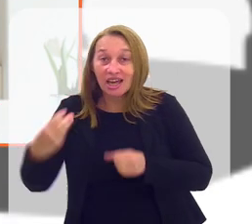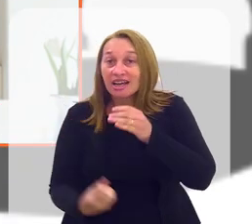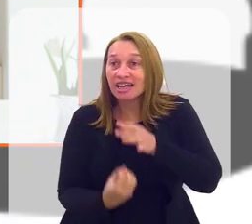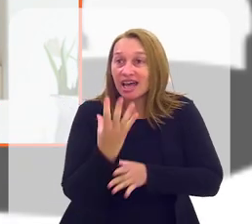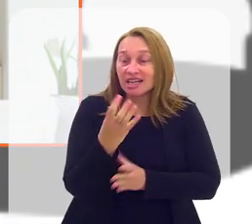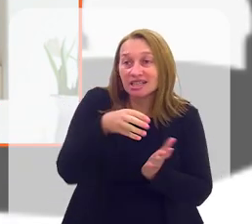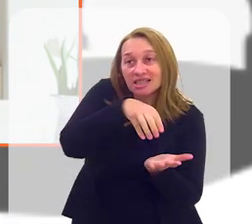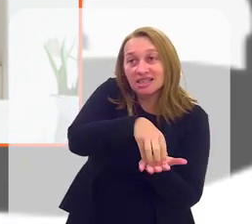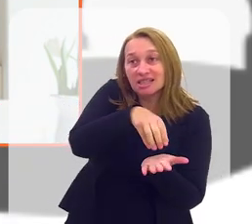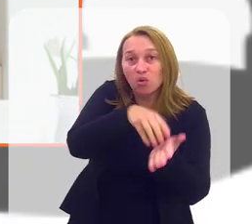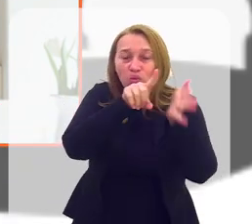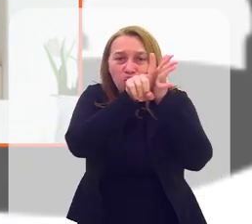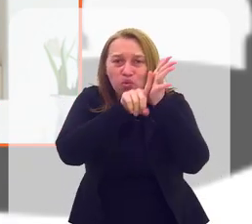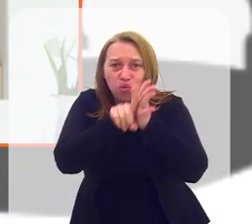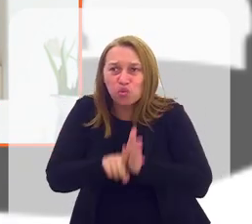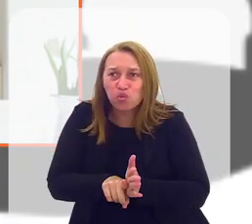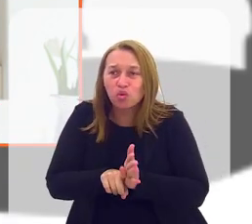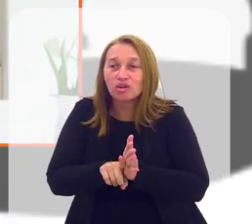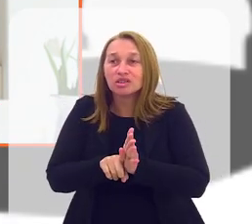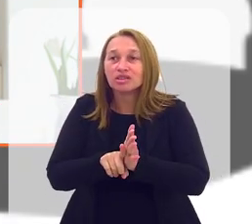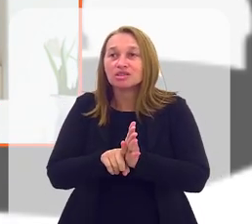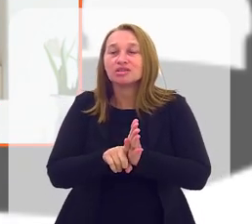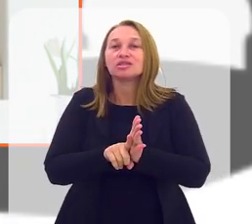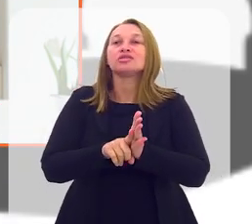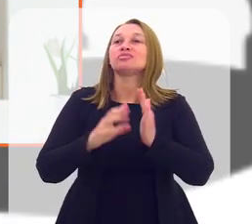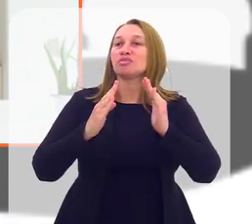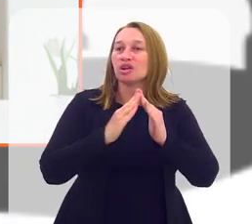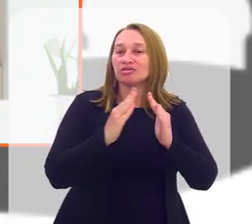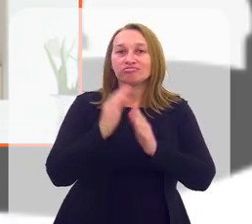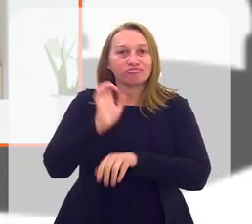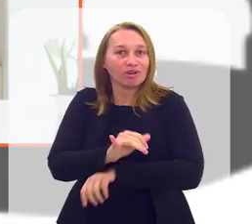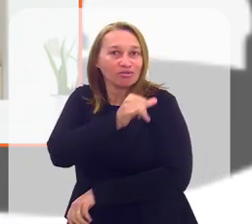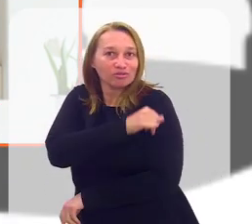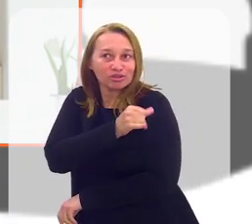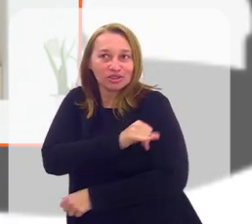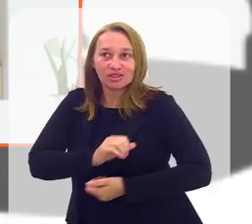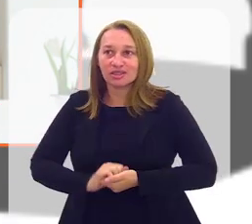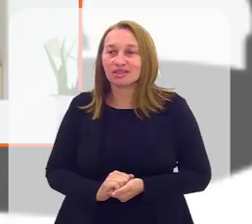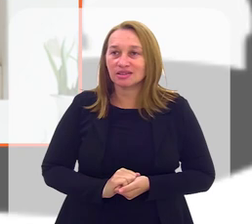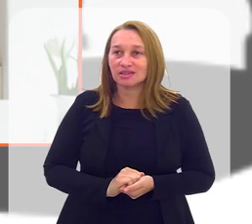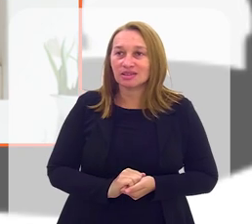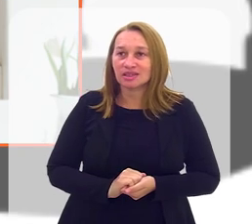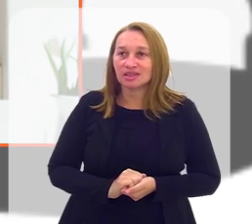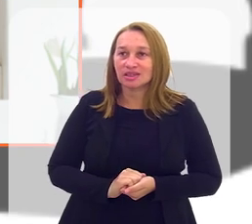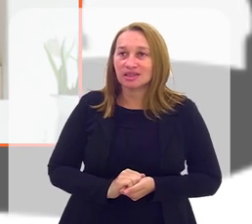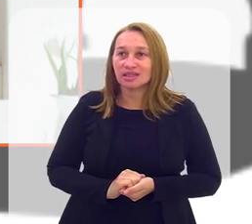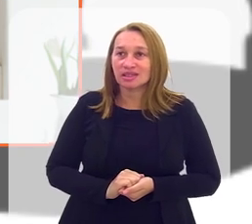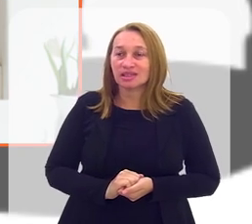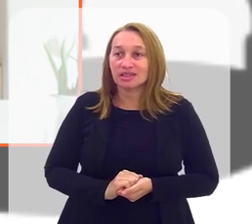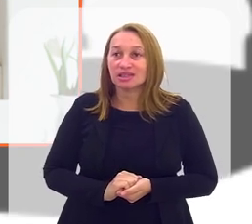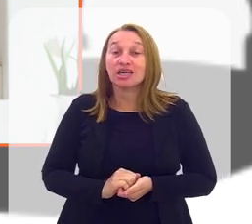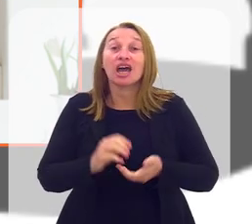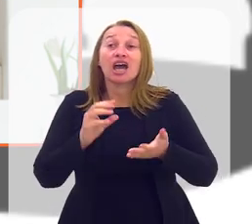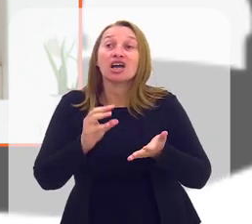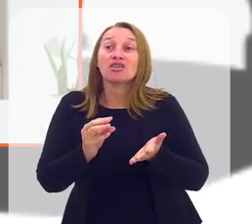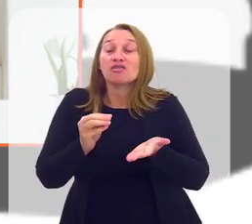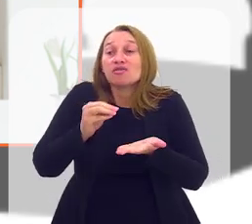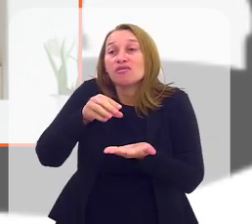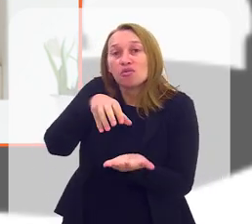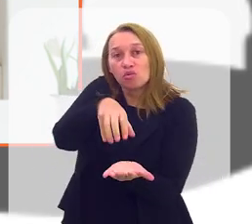criação de um censo para avaliar as condições de moradia do Estado do Rio de Janeiro. Chama-se Censo de Déficit